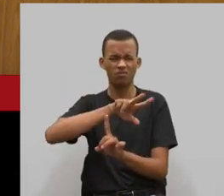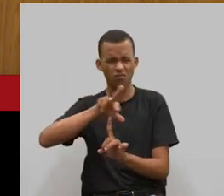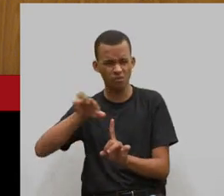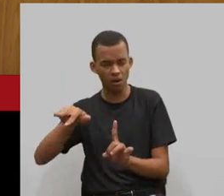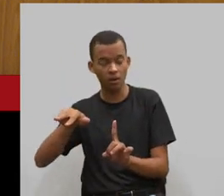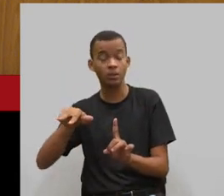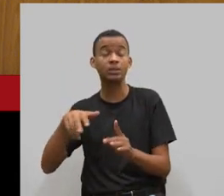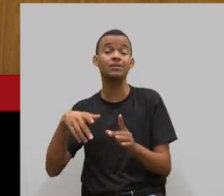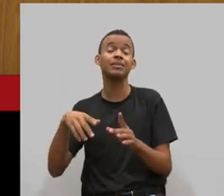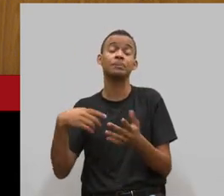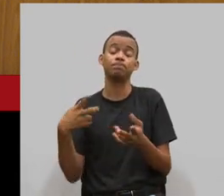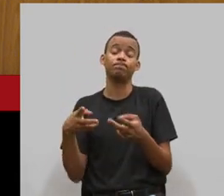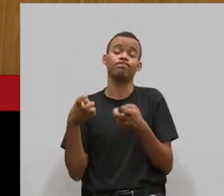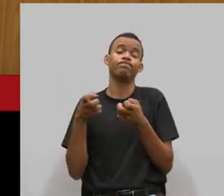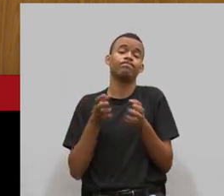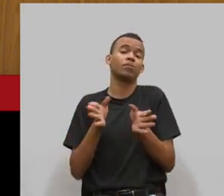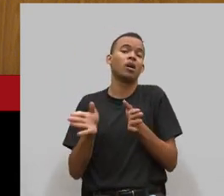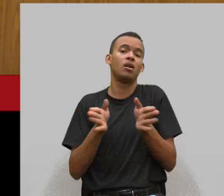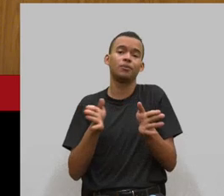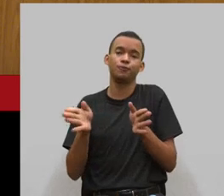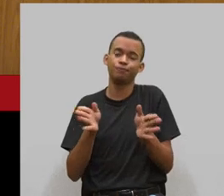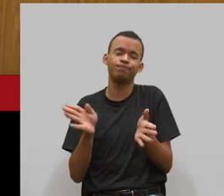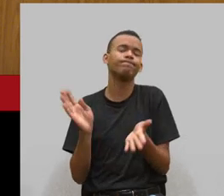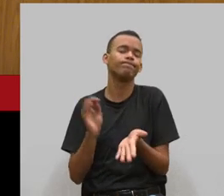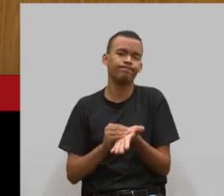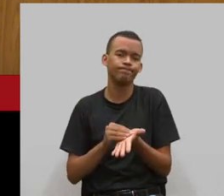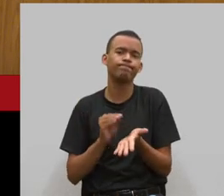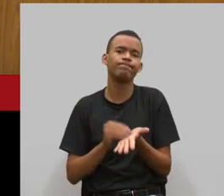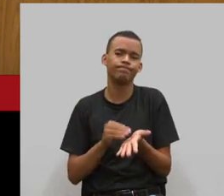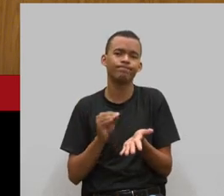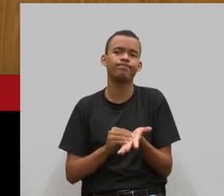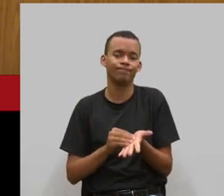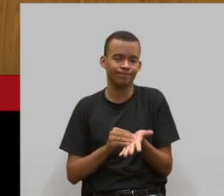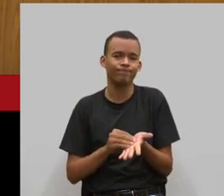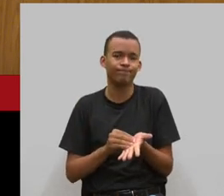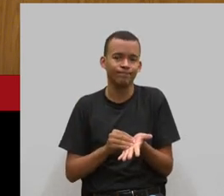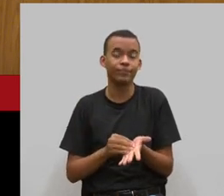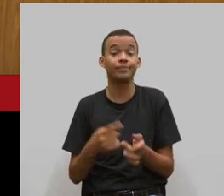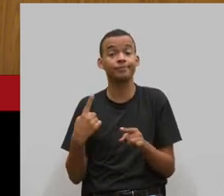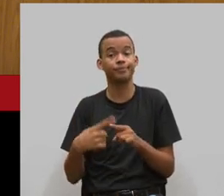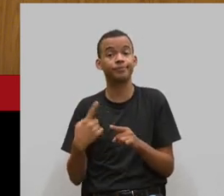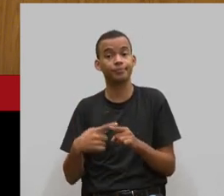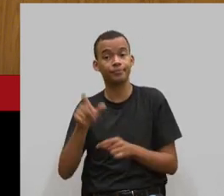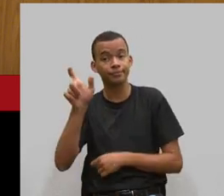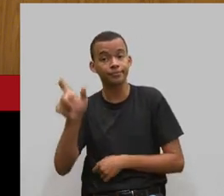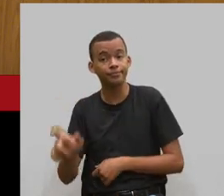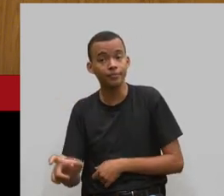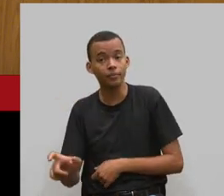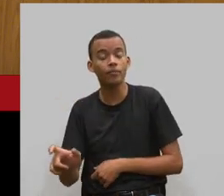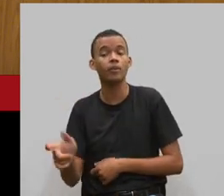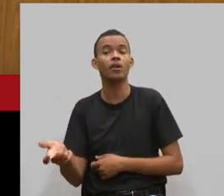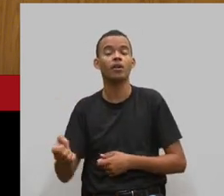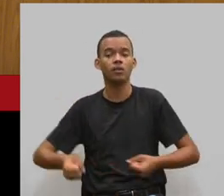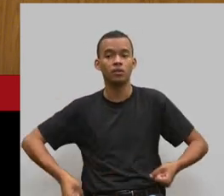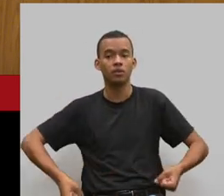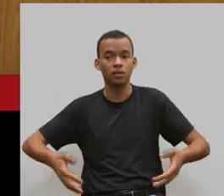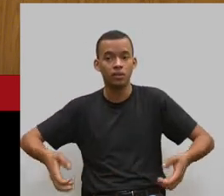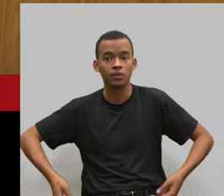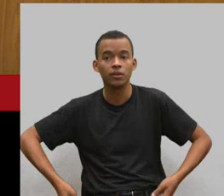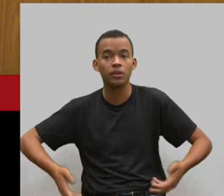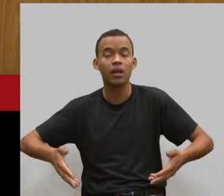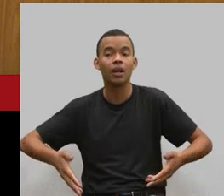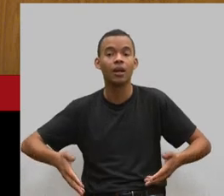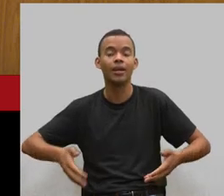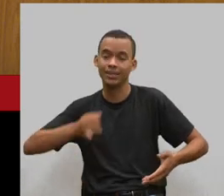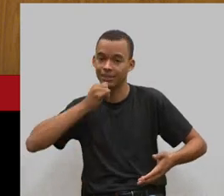acessibilidade onde uma pessoa que mora uma pessoa com deficiência é cadeirante Dando um exemplo mora na rua de